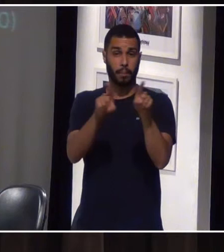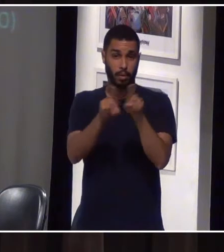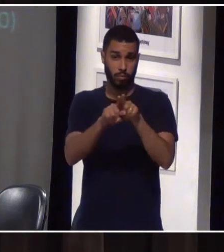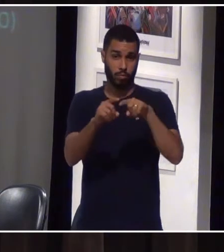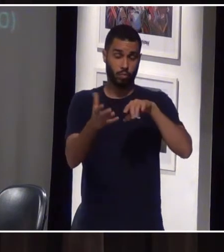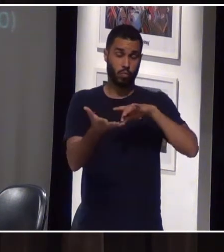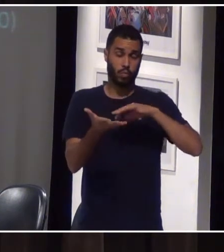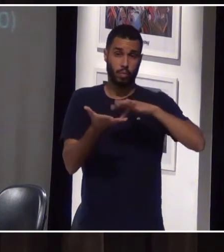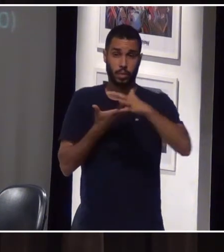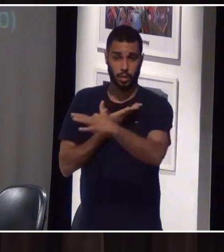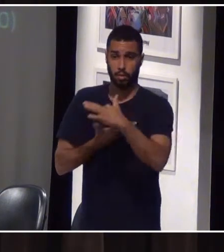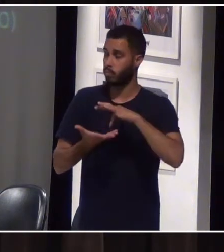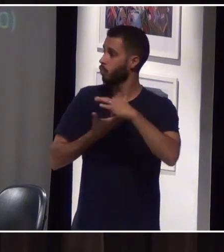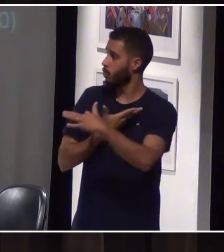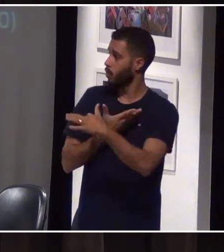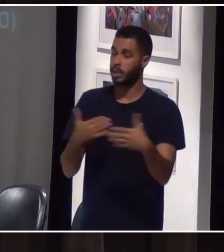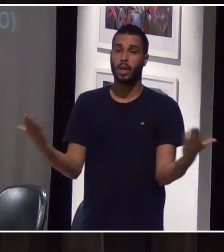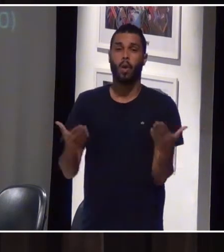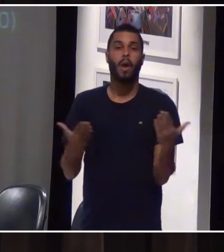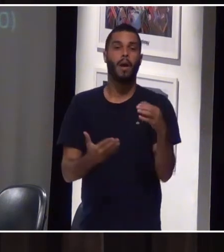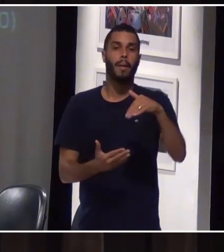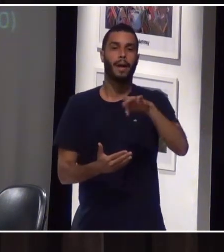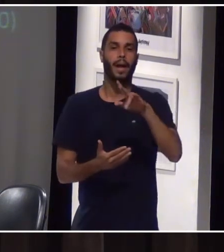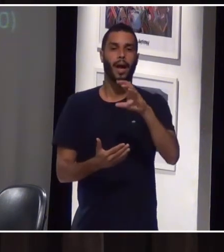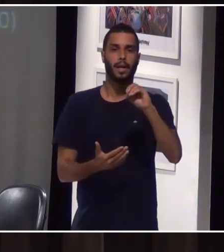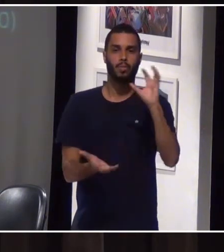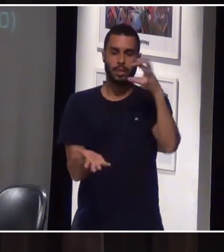quando o mercado se torna central nas relações, né?